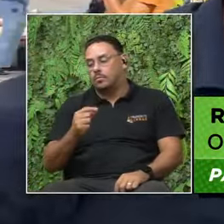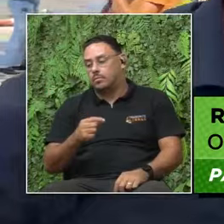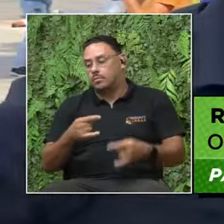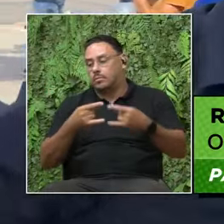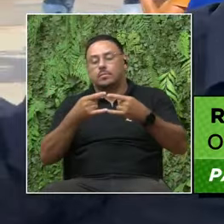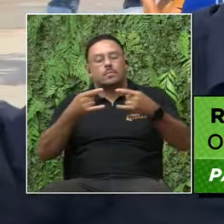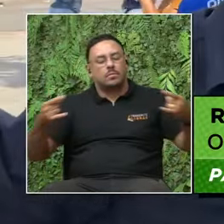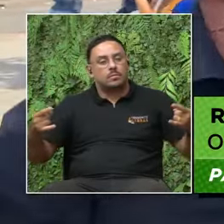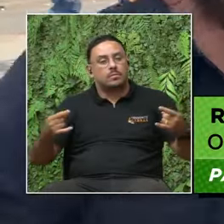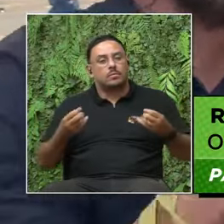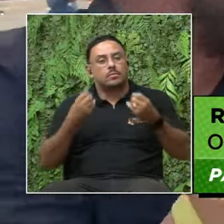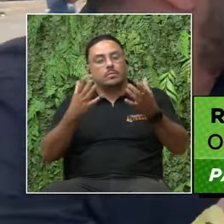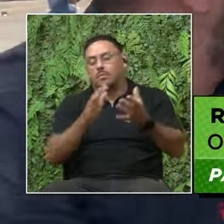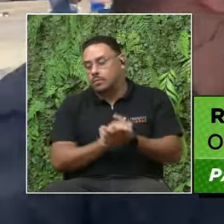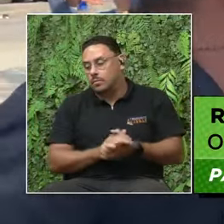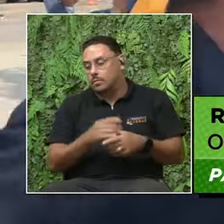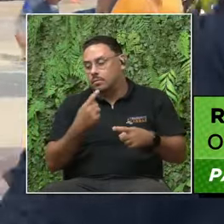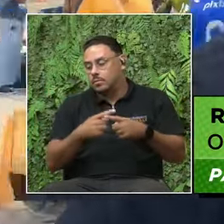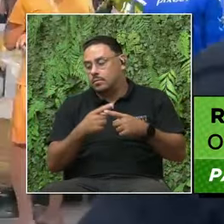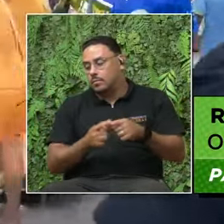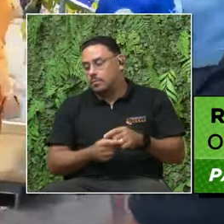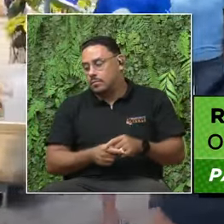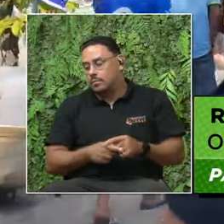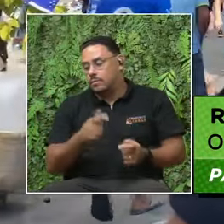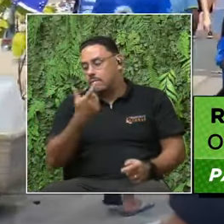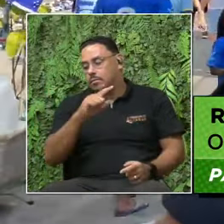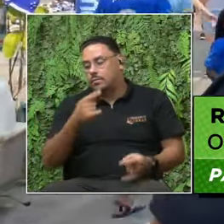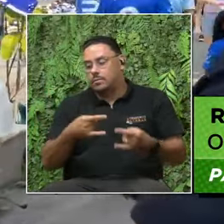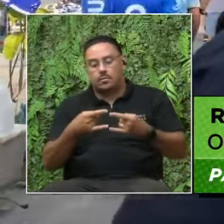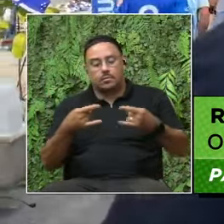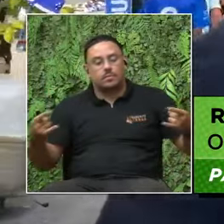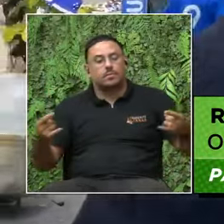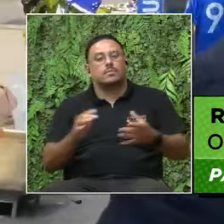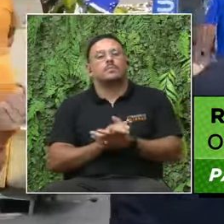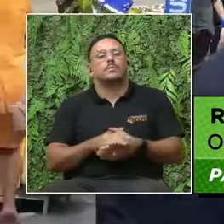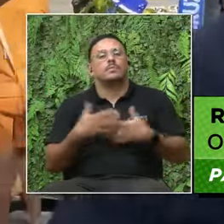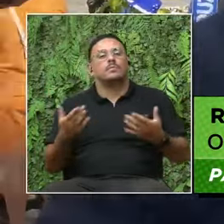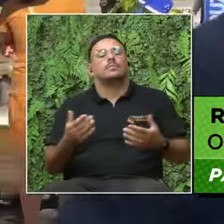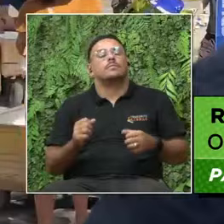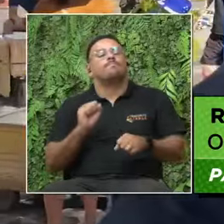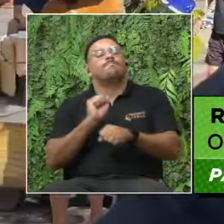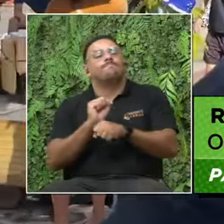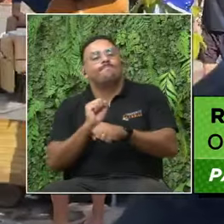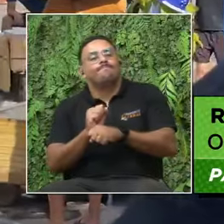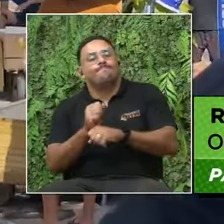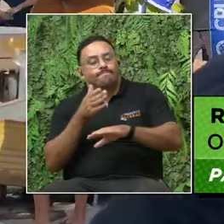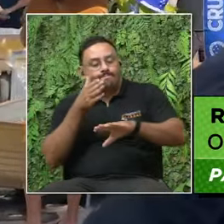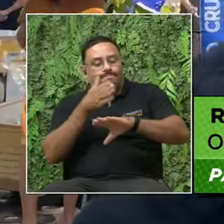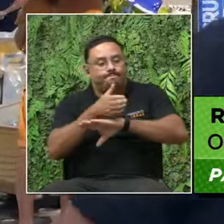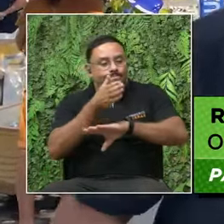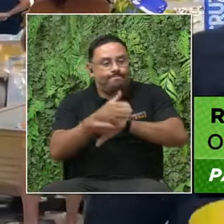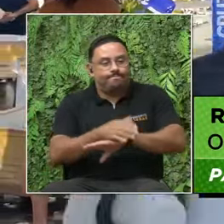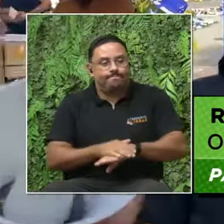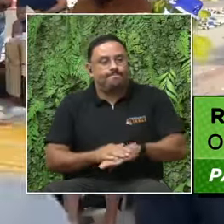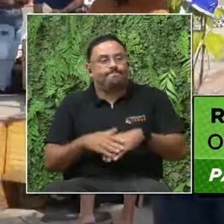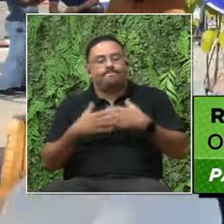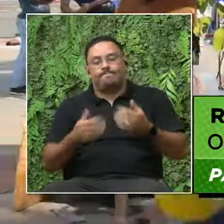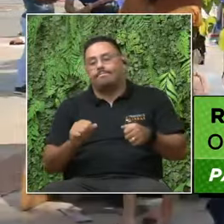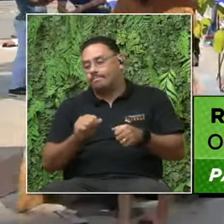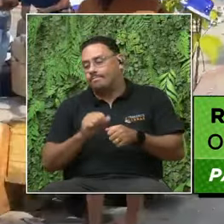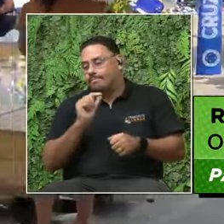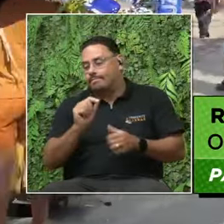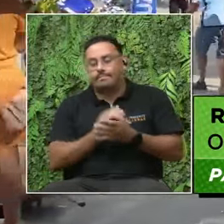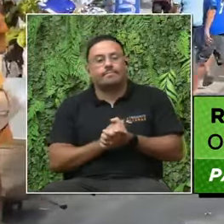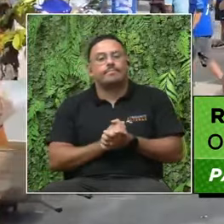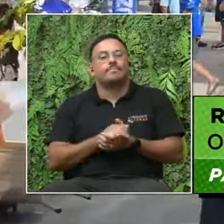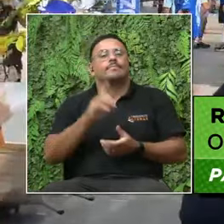ingresso para para nós pelo amor de Deus até agora você tá sem ingresso até agora nós é esperança para entrar aí aí fazer o